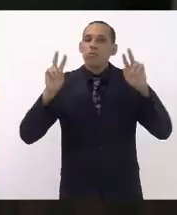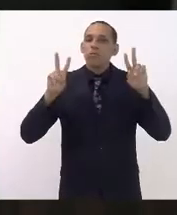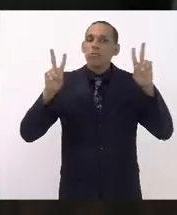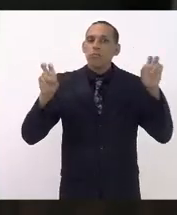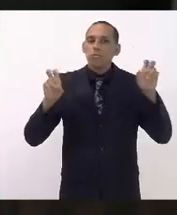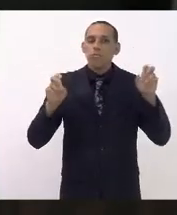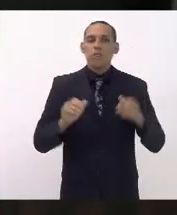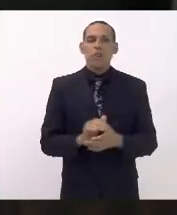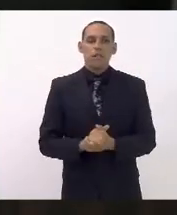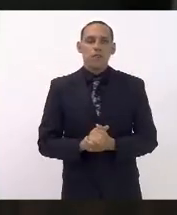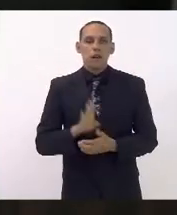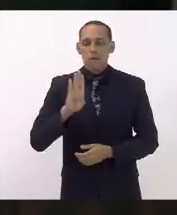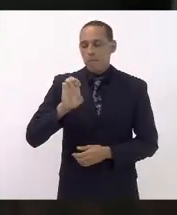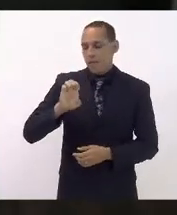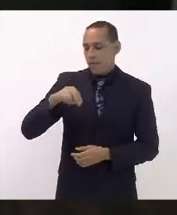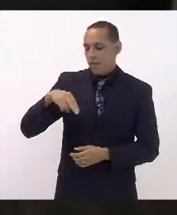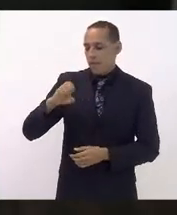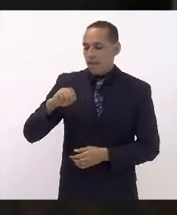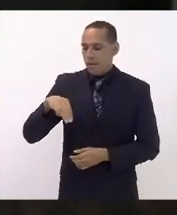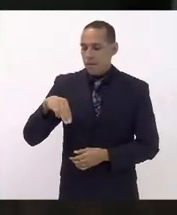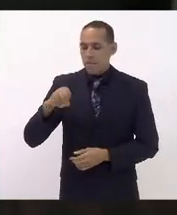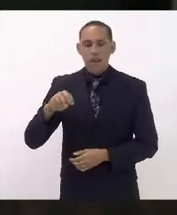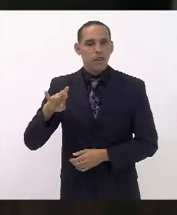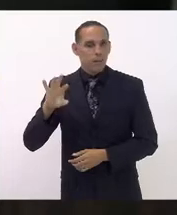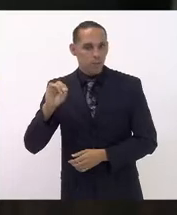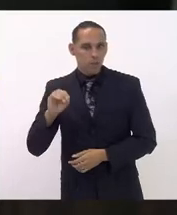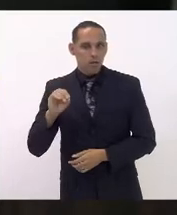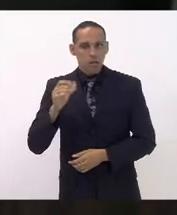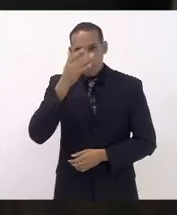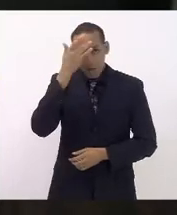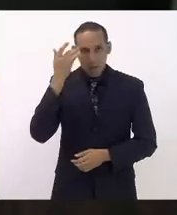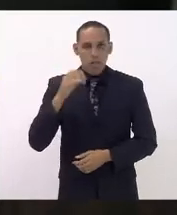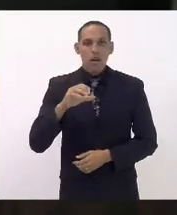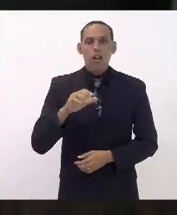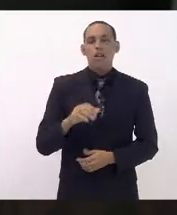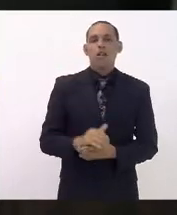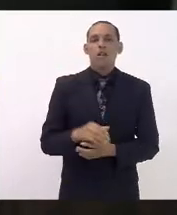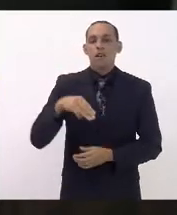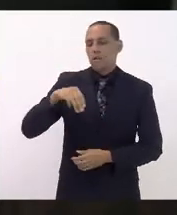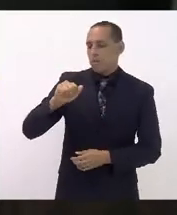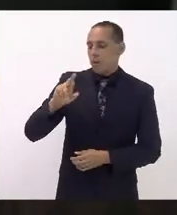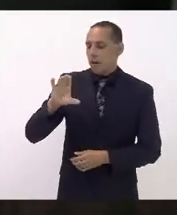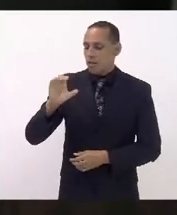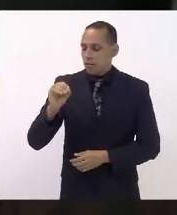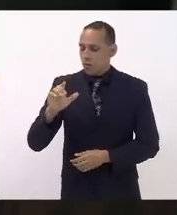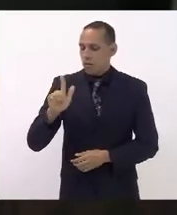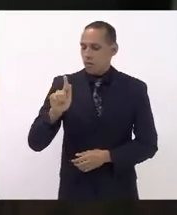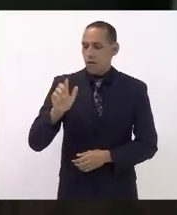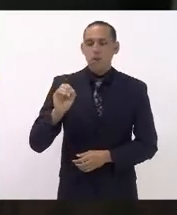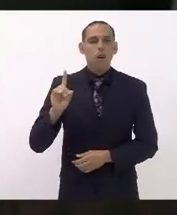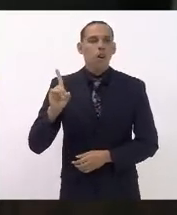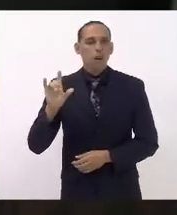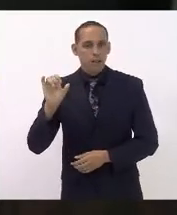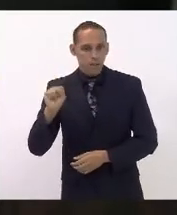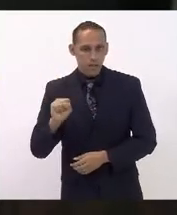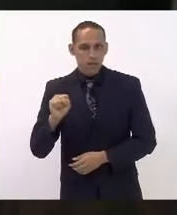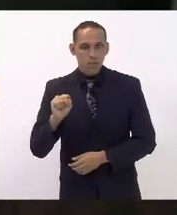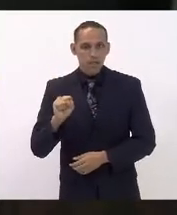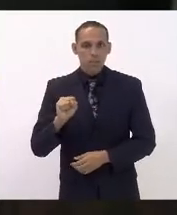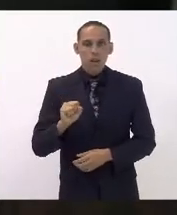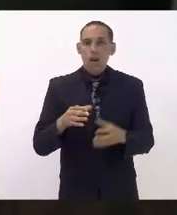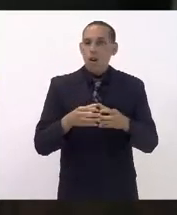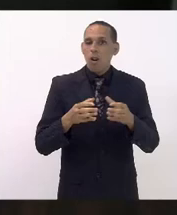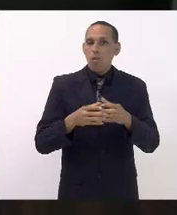senhor Márcio Dodds Richt Mendes. Presidente da Comissão de Normas Internas e Proporções